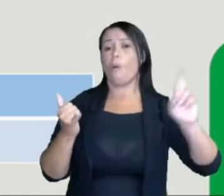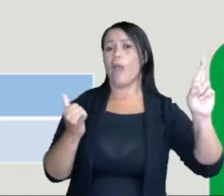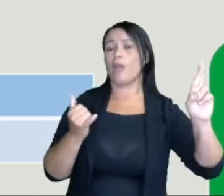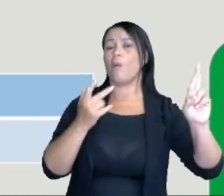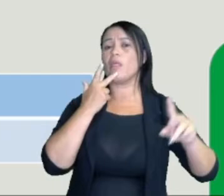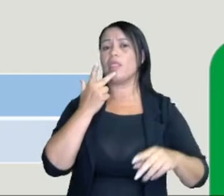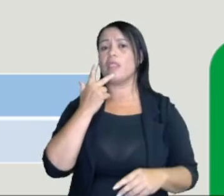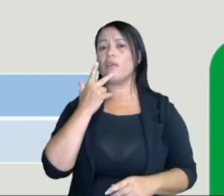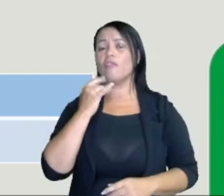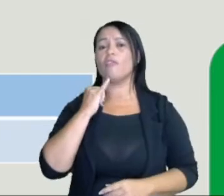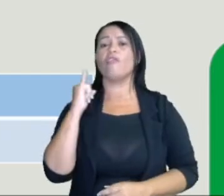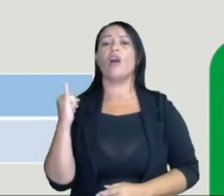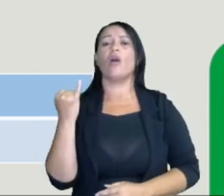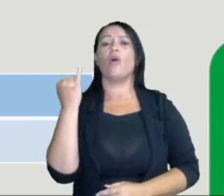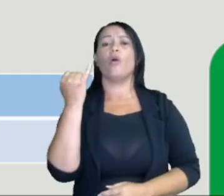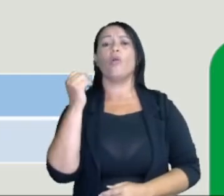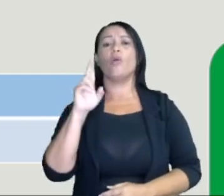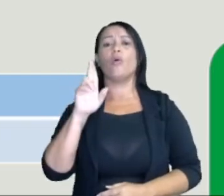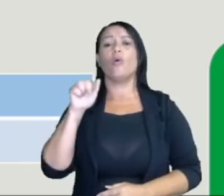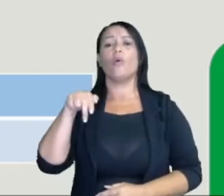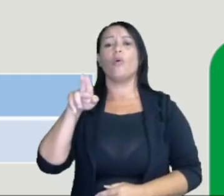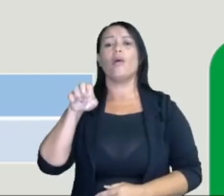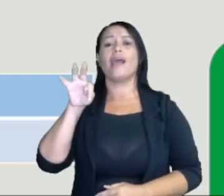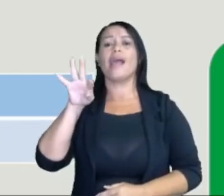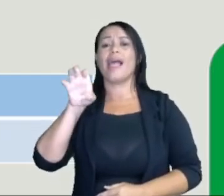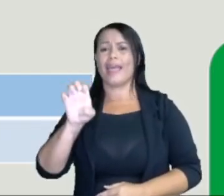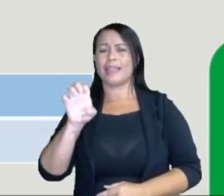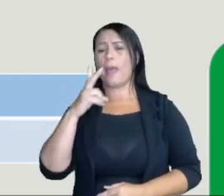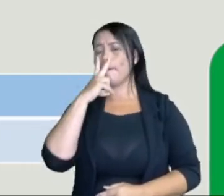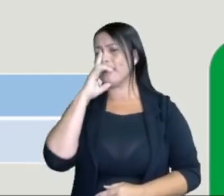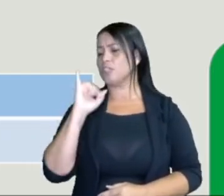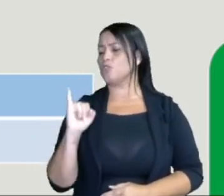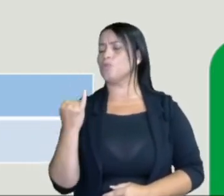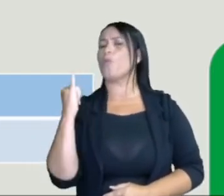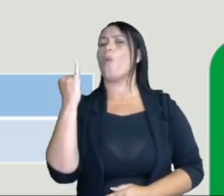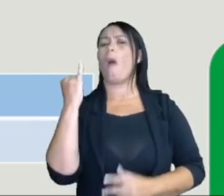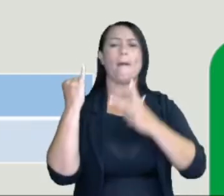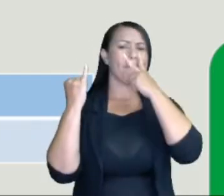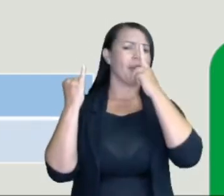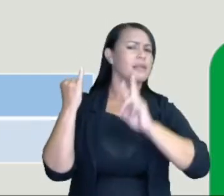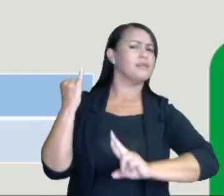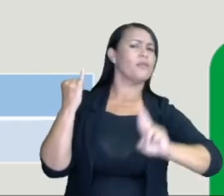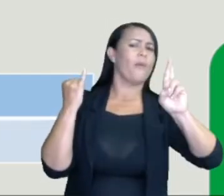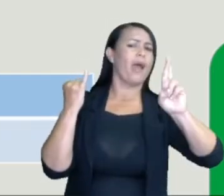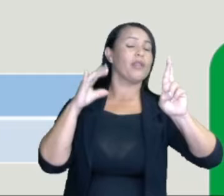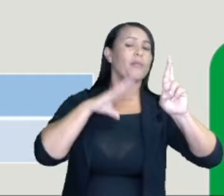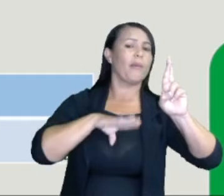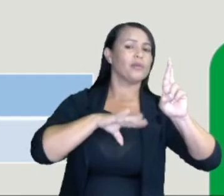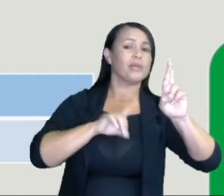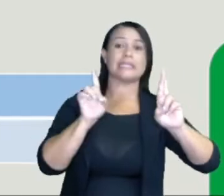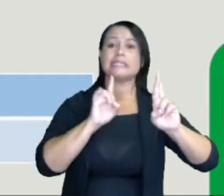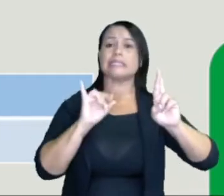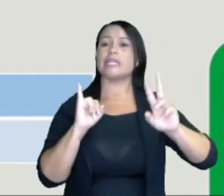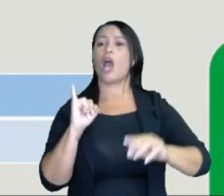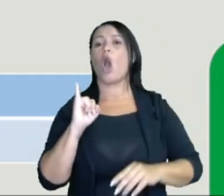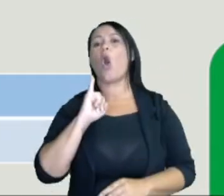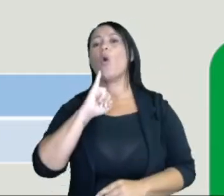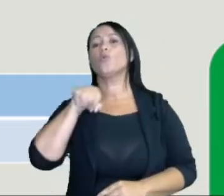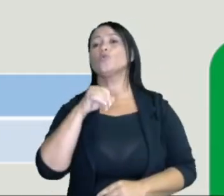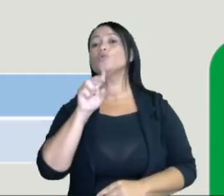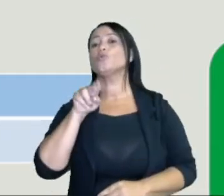digo juguete, eu pronuncio o J como se eu estivesse falando o R do português e não